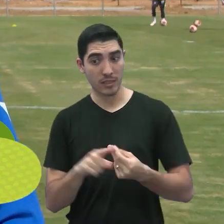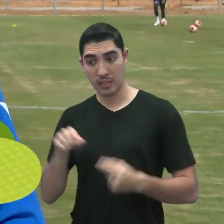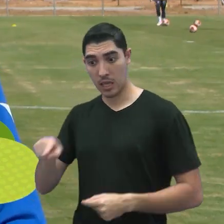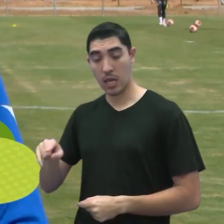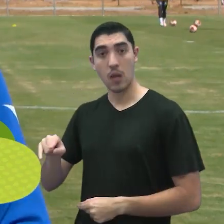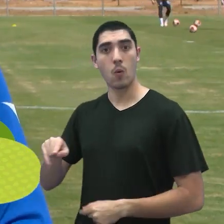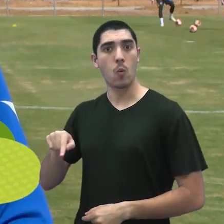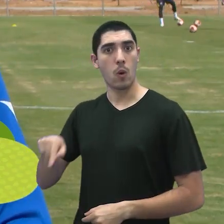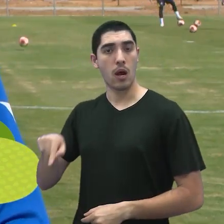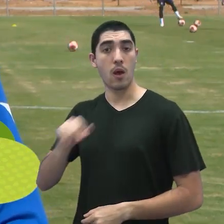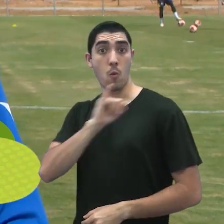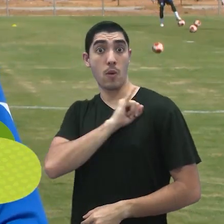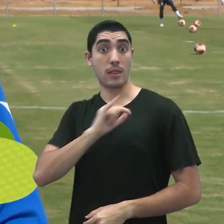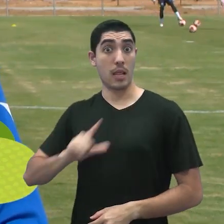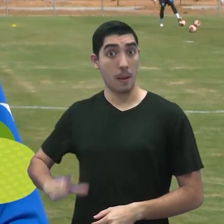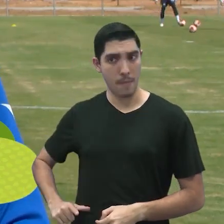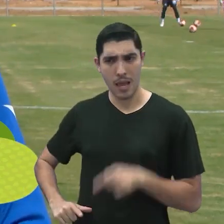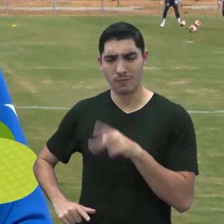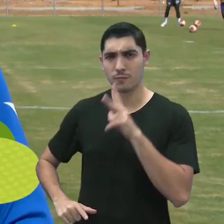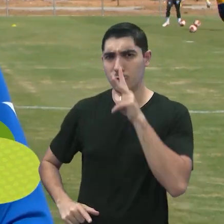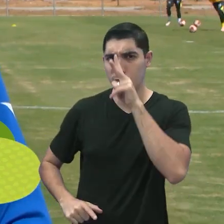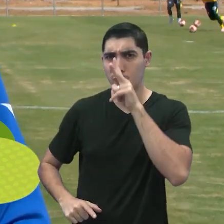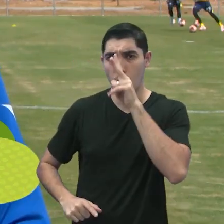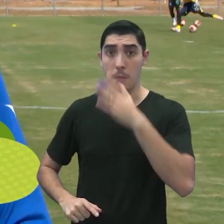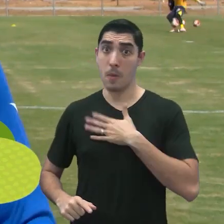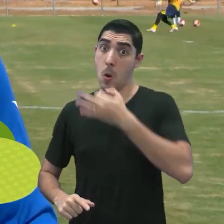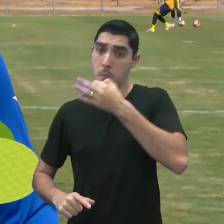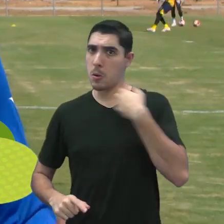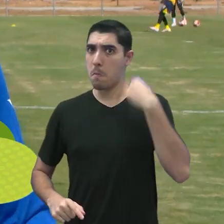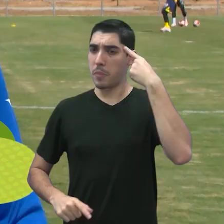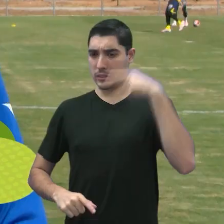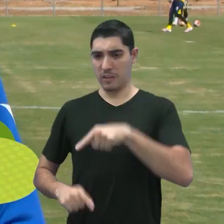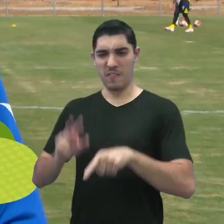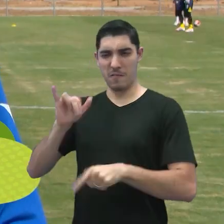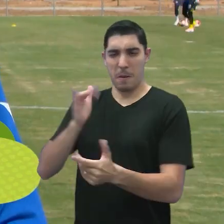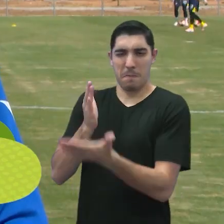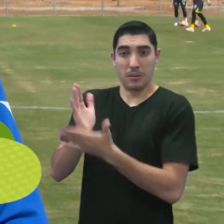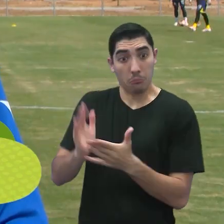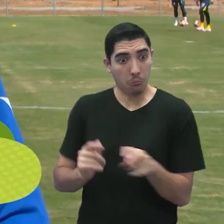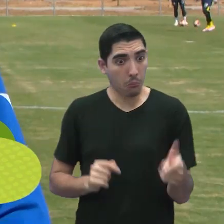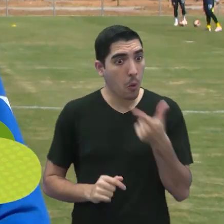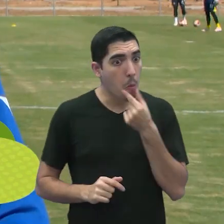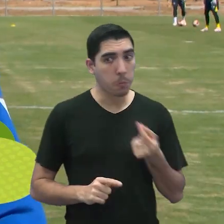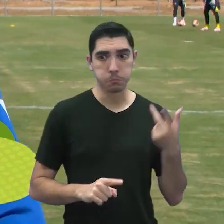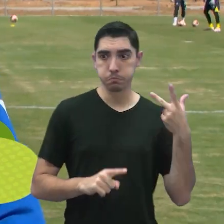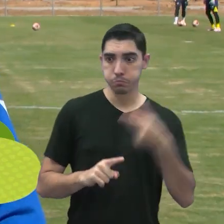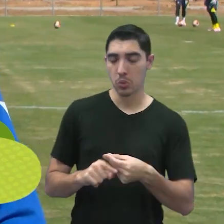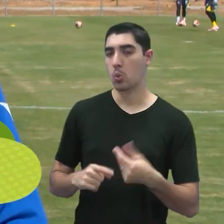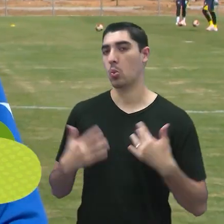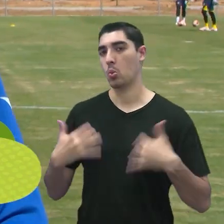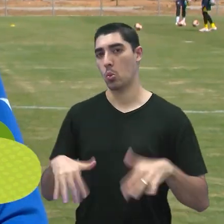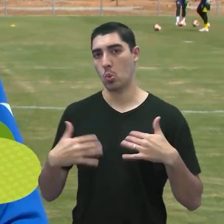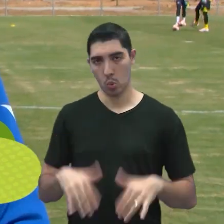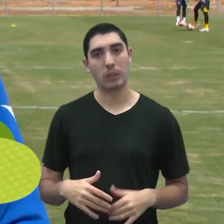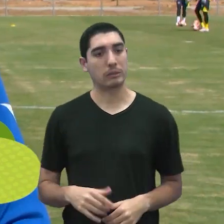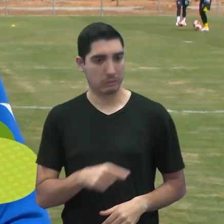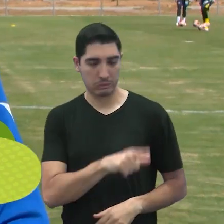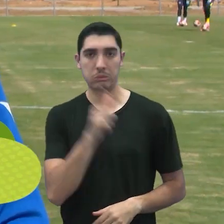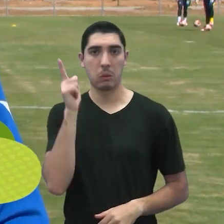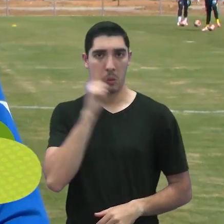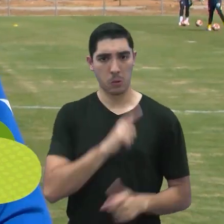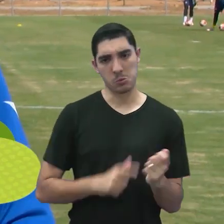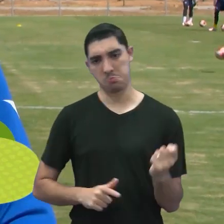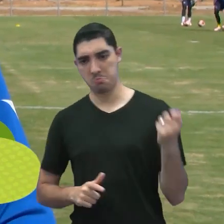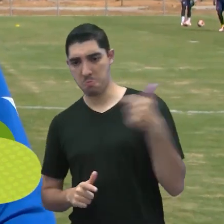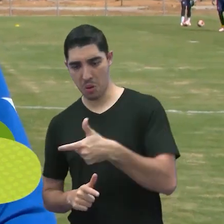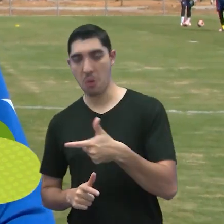opinião, era uma das favoritas a chegar, que era a Inter de Limeira, né? Apesar de estar com 2 times jogando, são 2 times de muita qualidade. Conseguiram tirar o